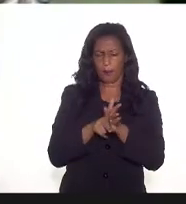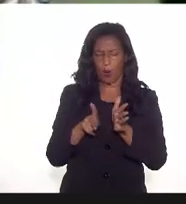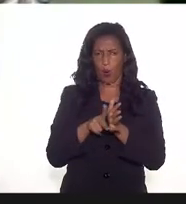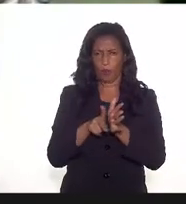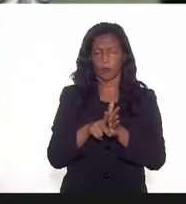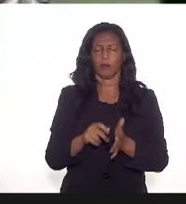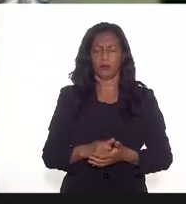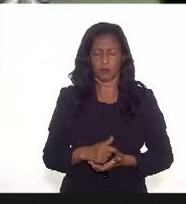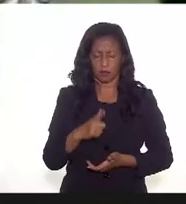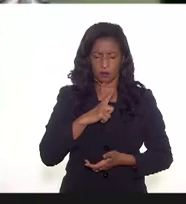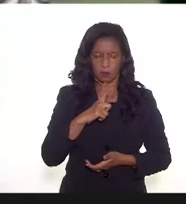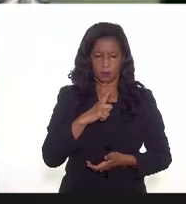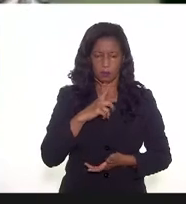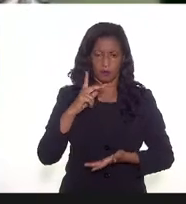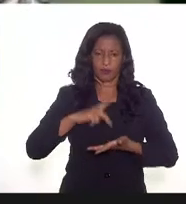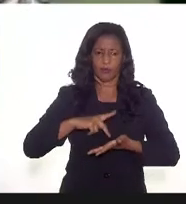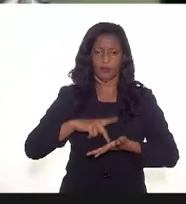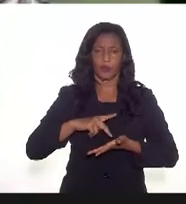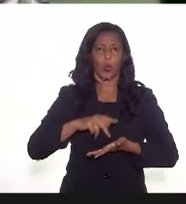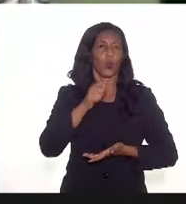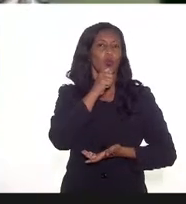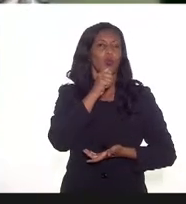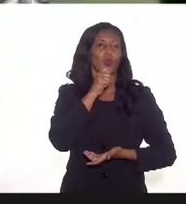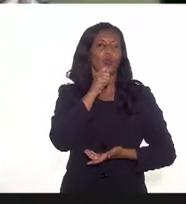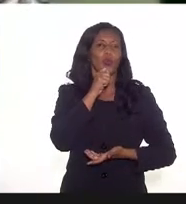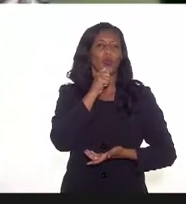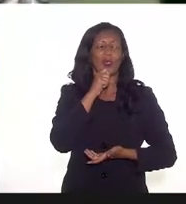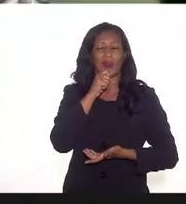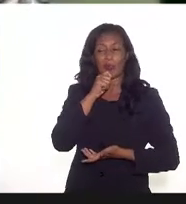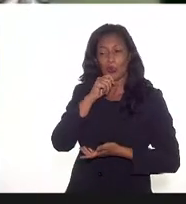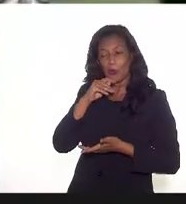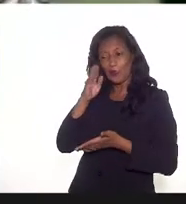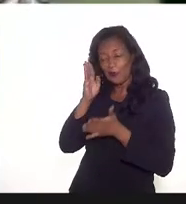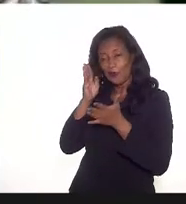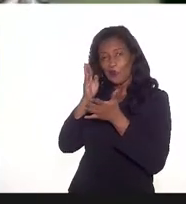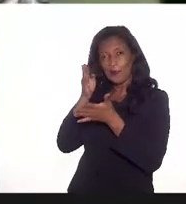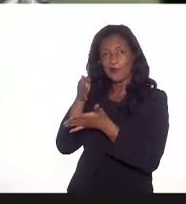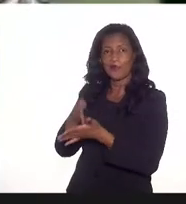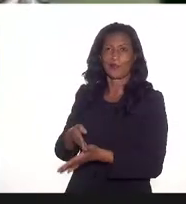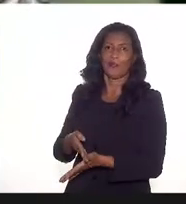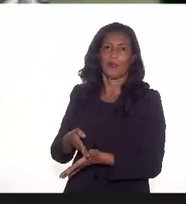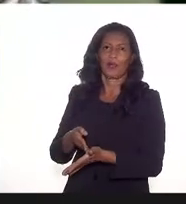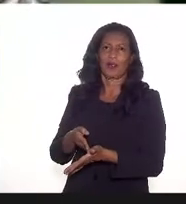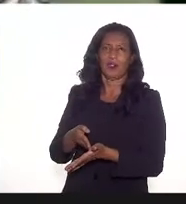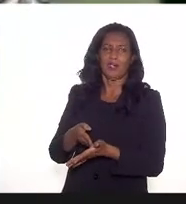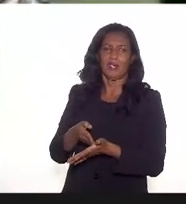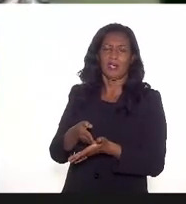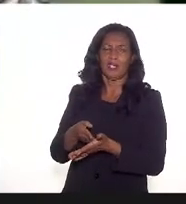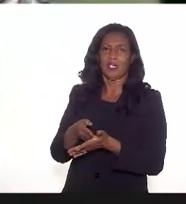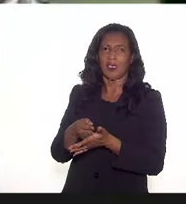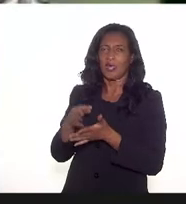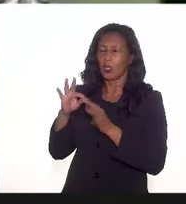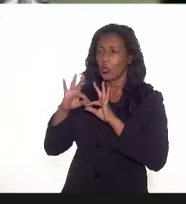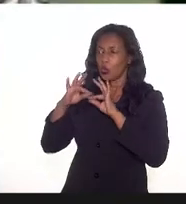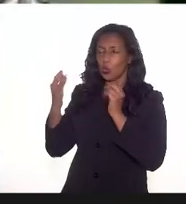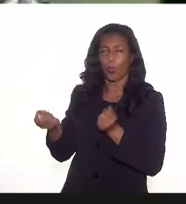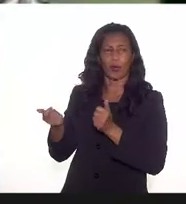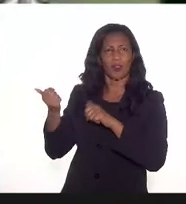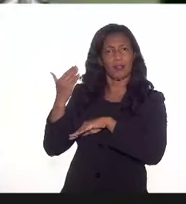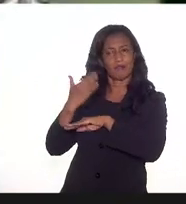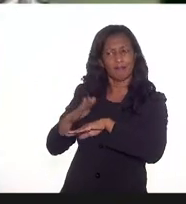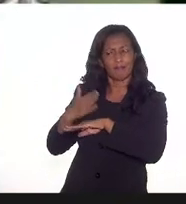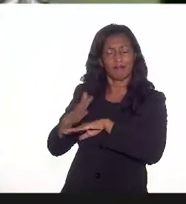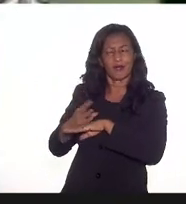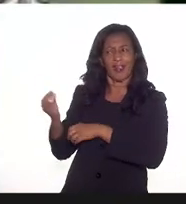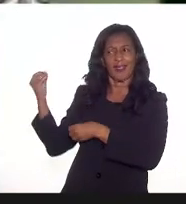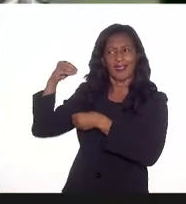verdade. Não temos um quadro específico que comporte todas as atividades da Codim.